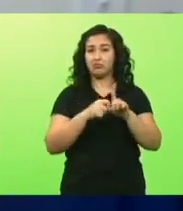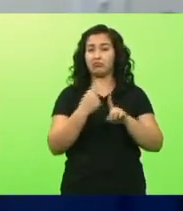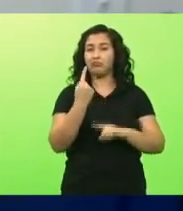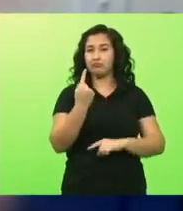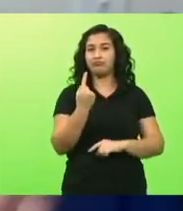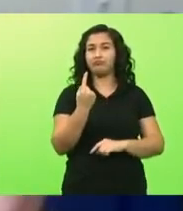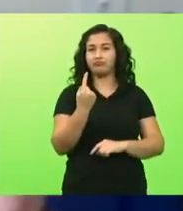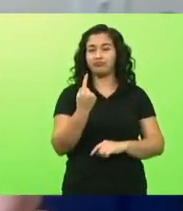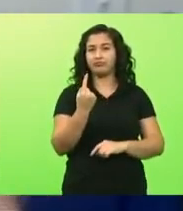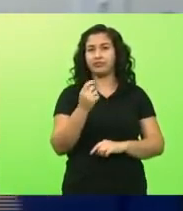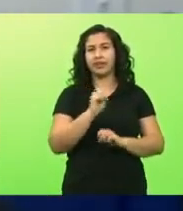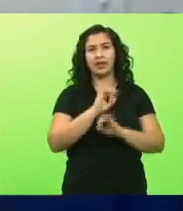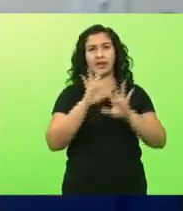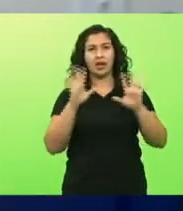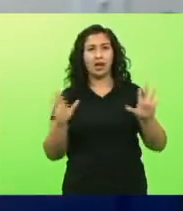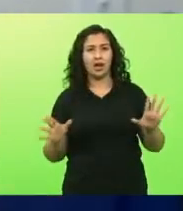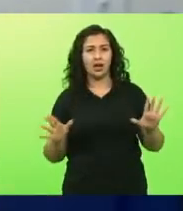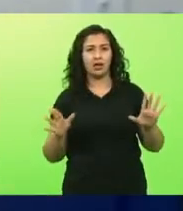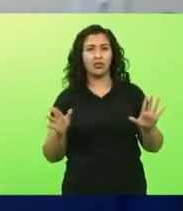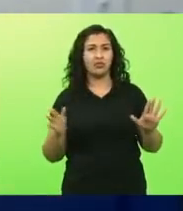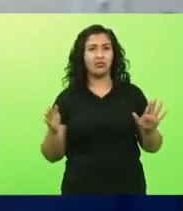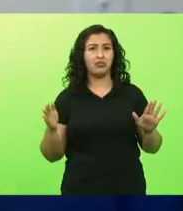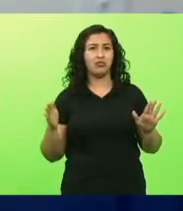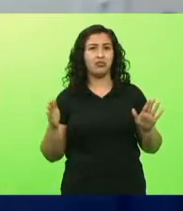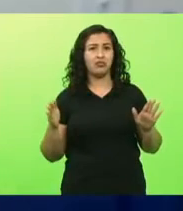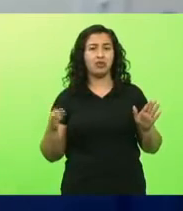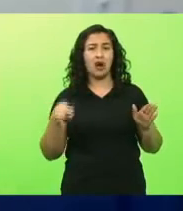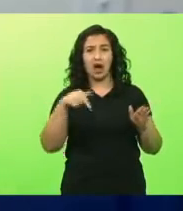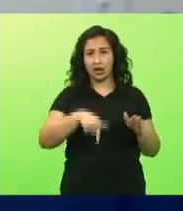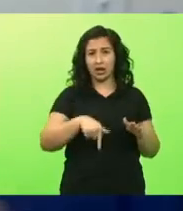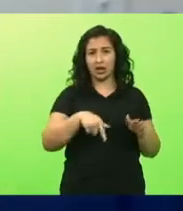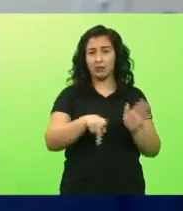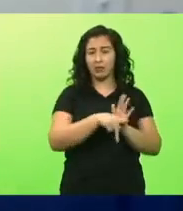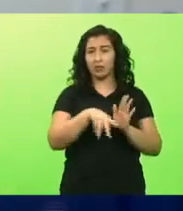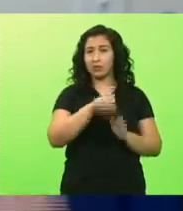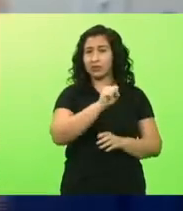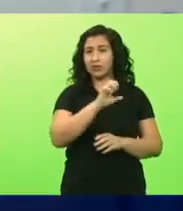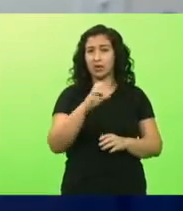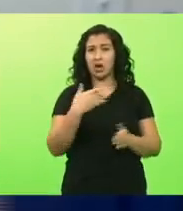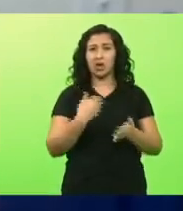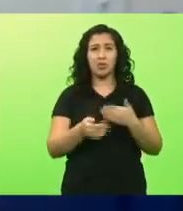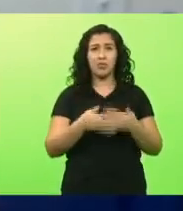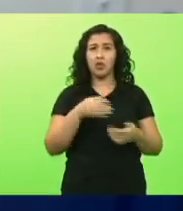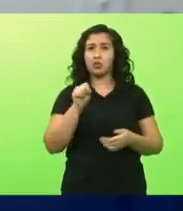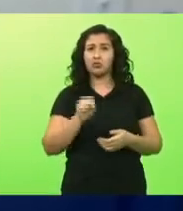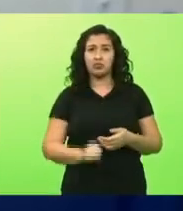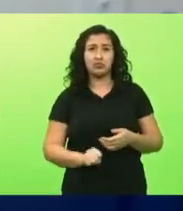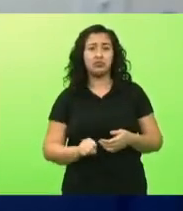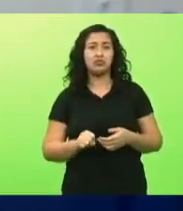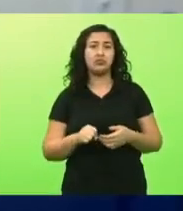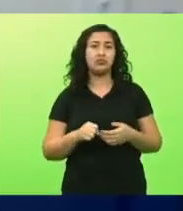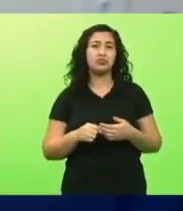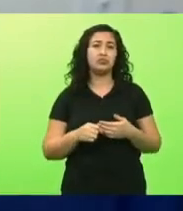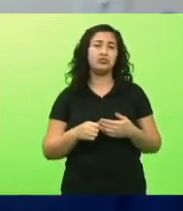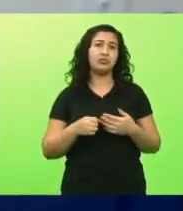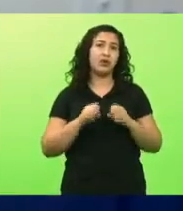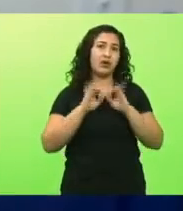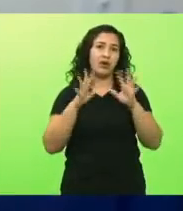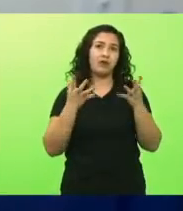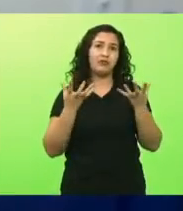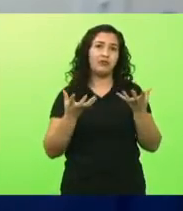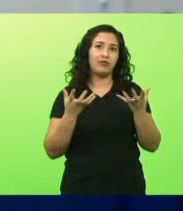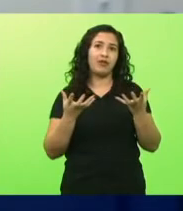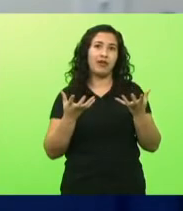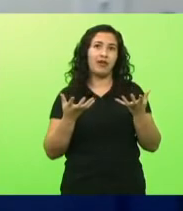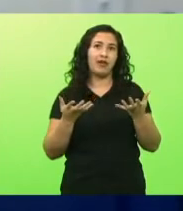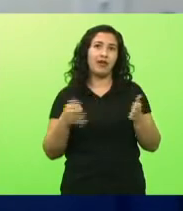claro que, vindo para Santa Catarina, show de bola, não importa se vai ser no sul. Claro que eu gostaria muito que viesse para